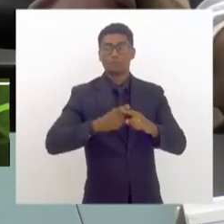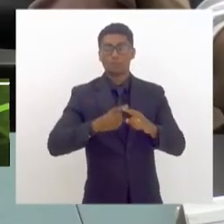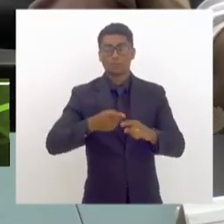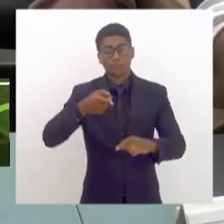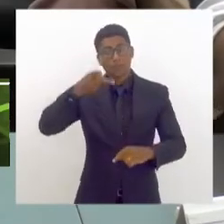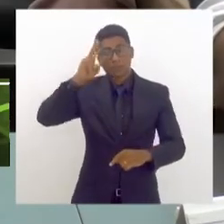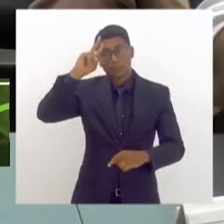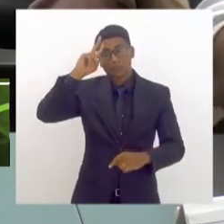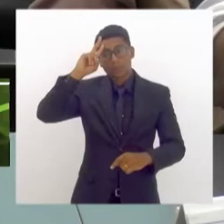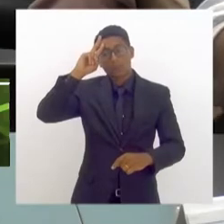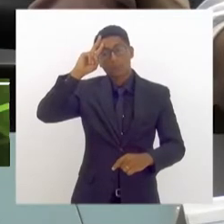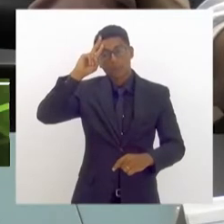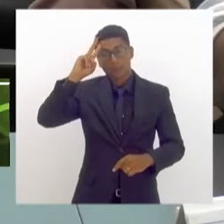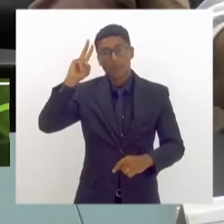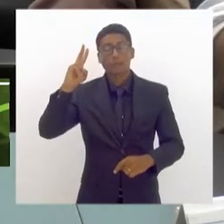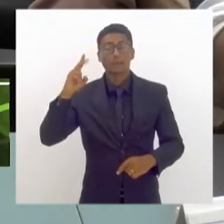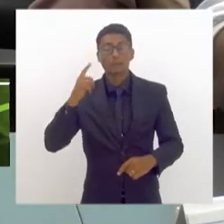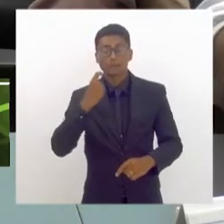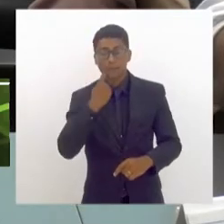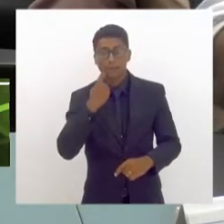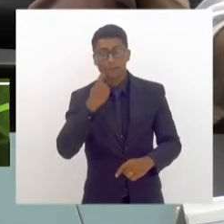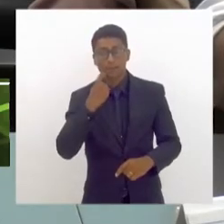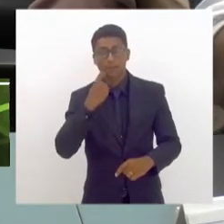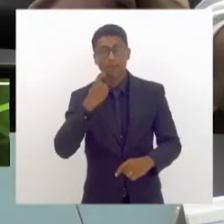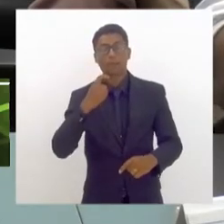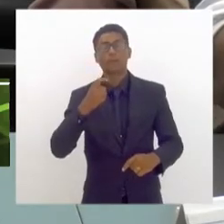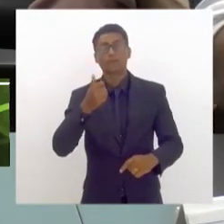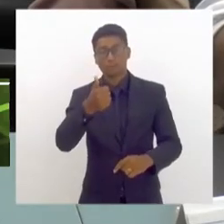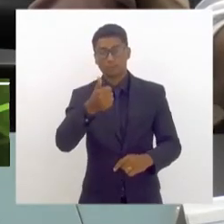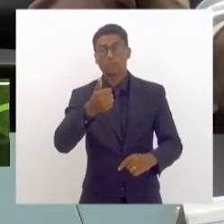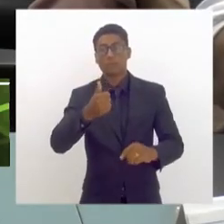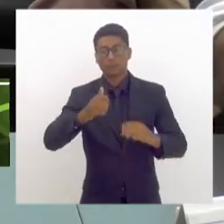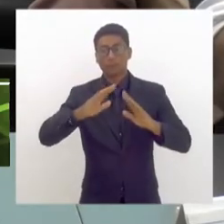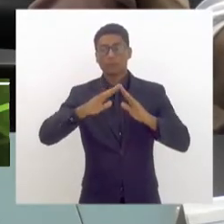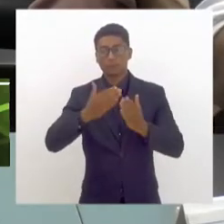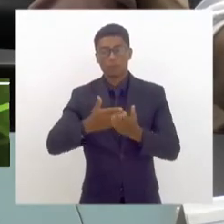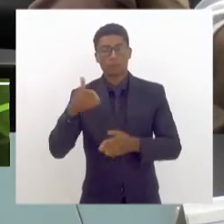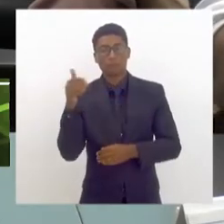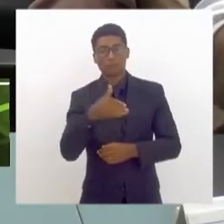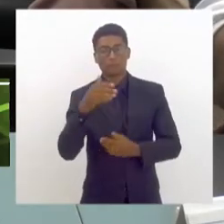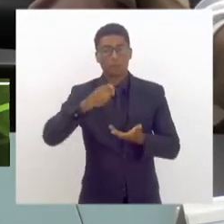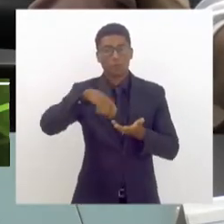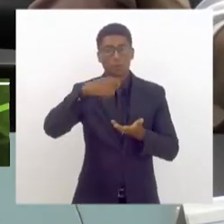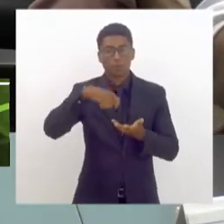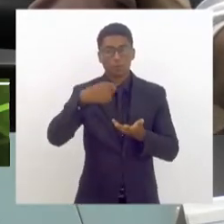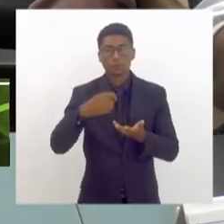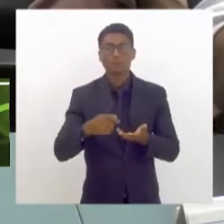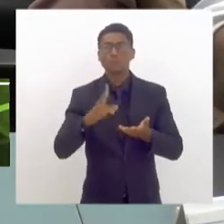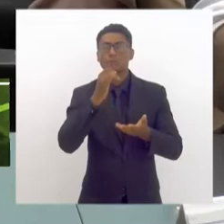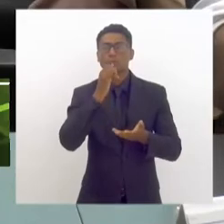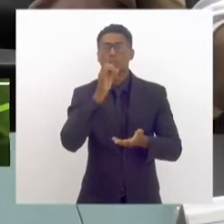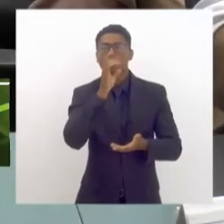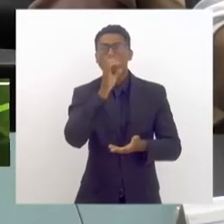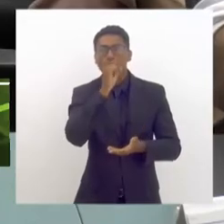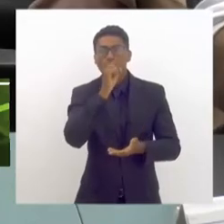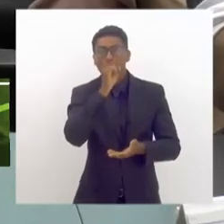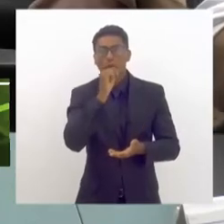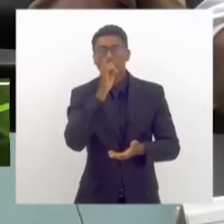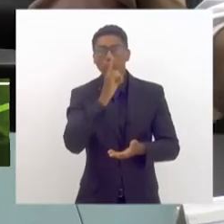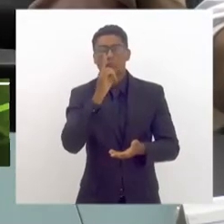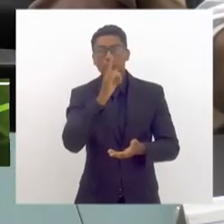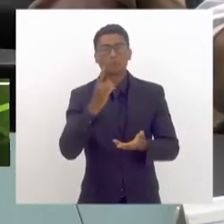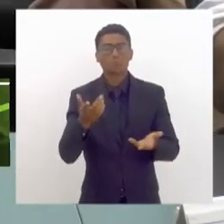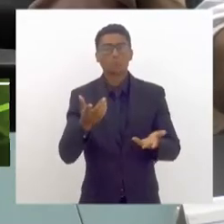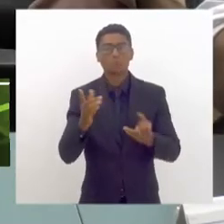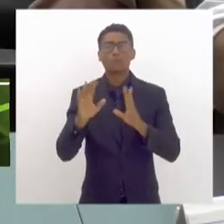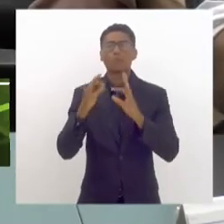os estudantes conseguem comer na escola minimamente. Mas e nos finais de semana? E o resto da sua família? No período da pandemia, o